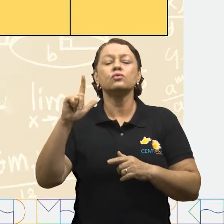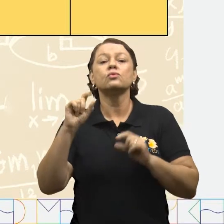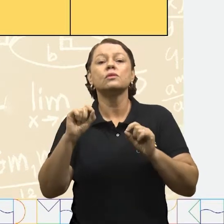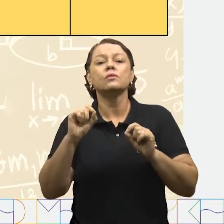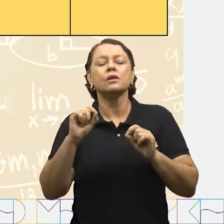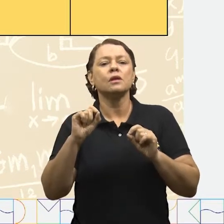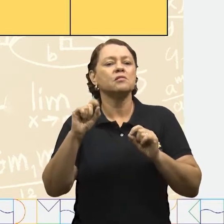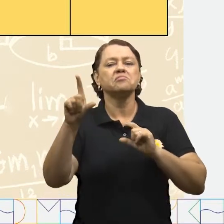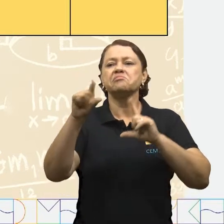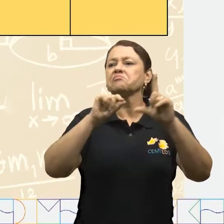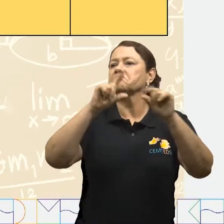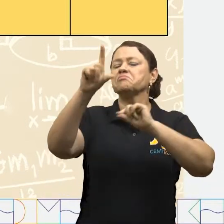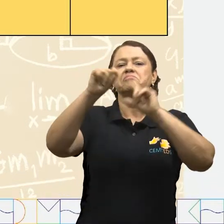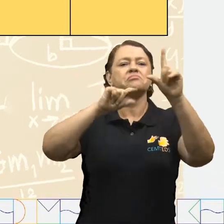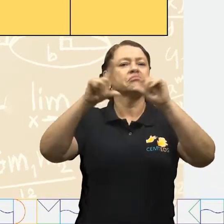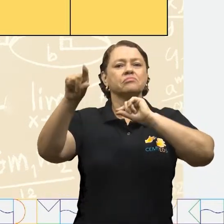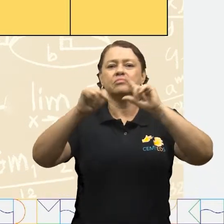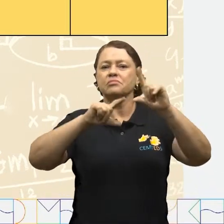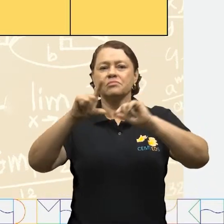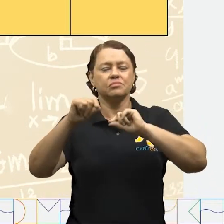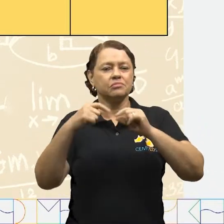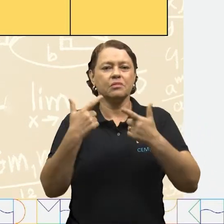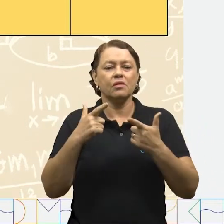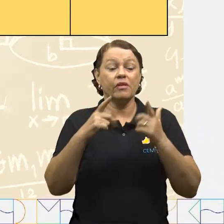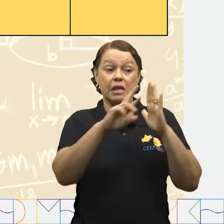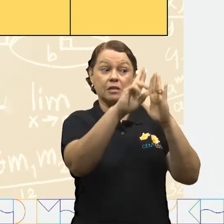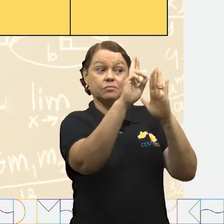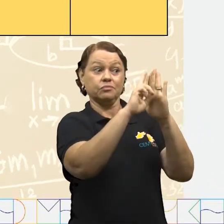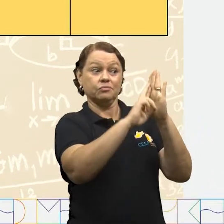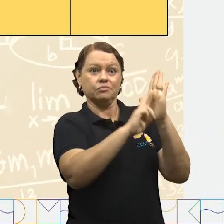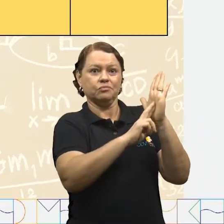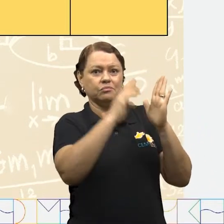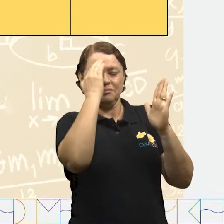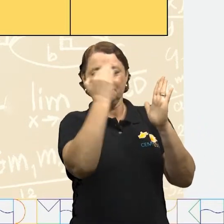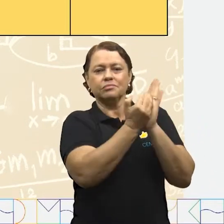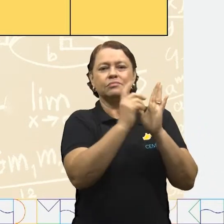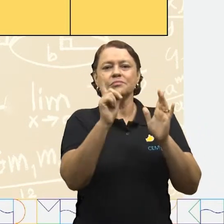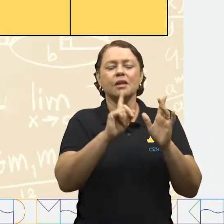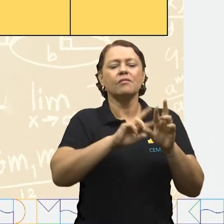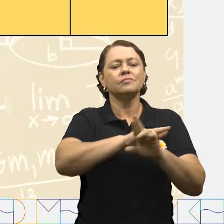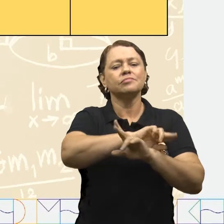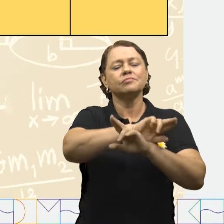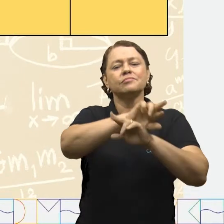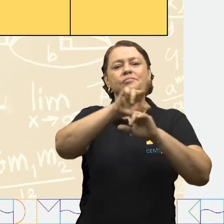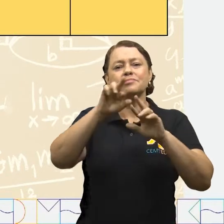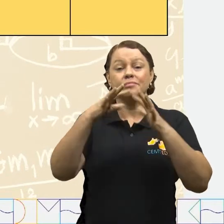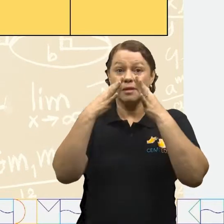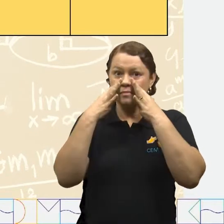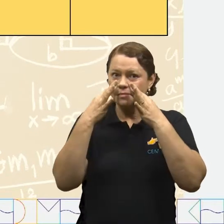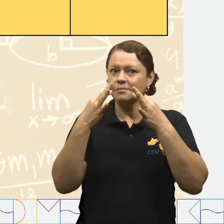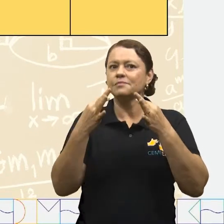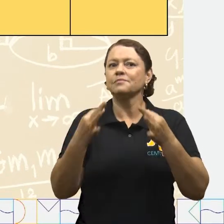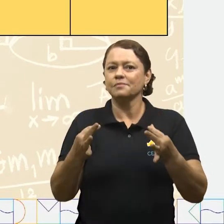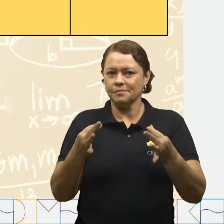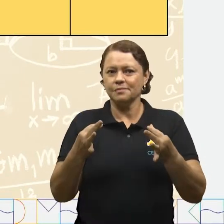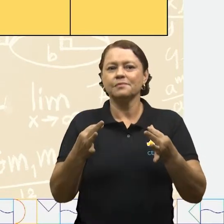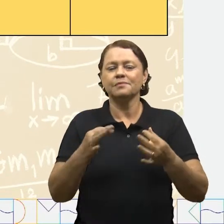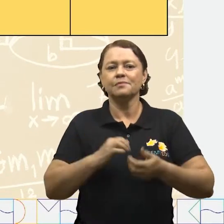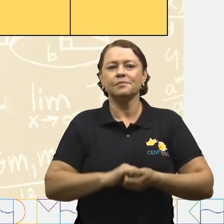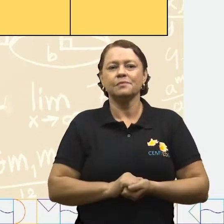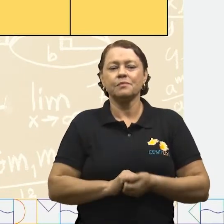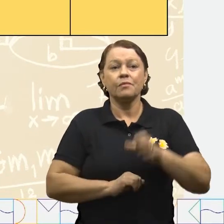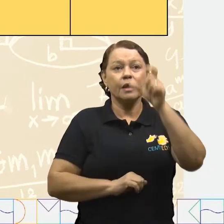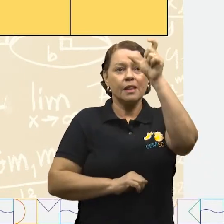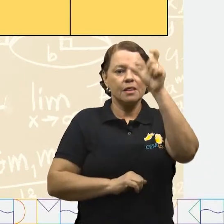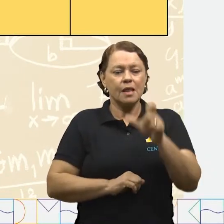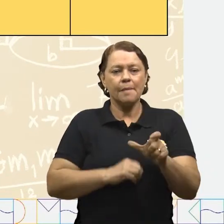aleatória ou seja não terá um padrão ele será diversificado preste bem atenção na parte dos